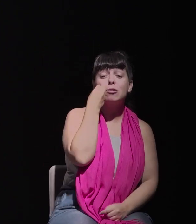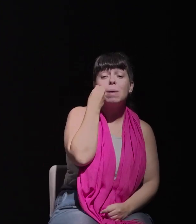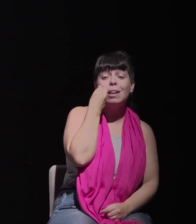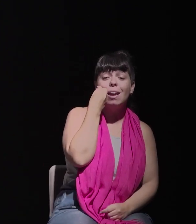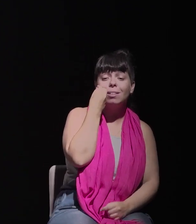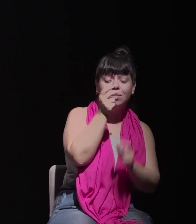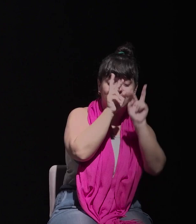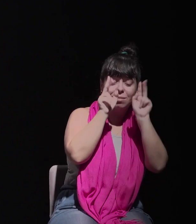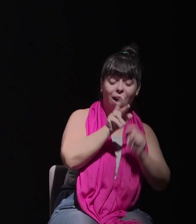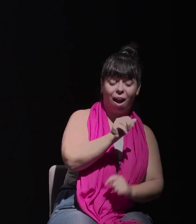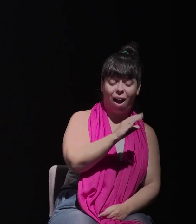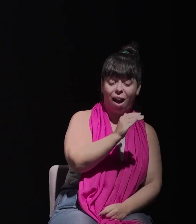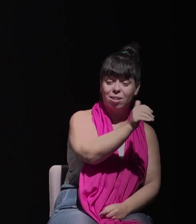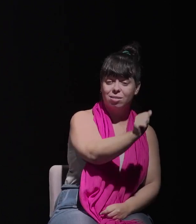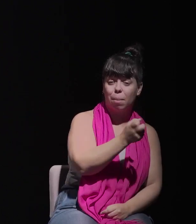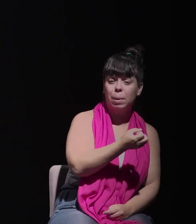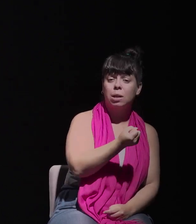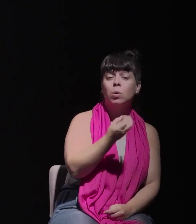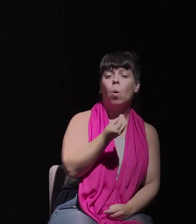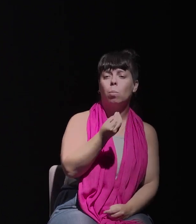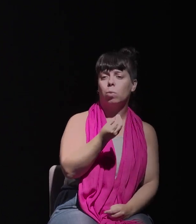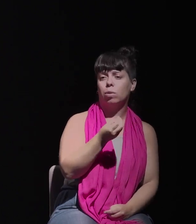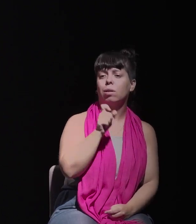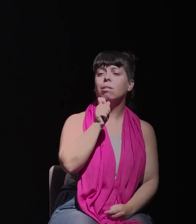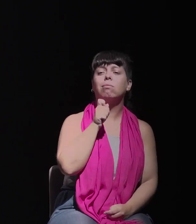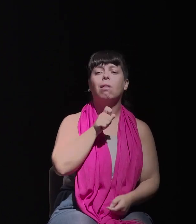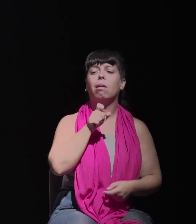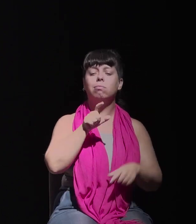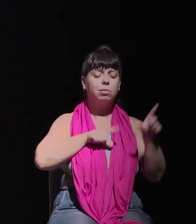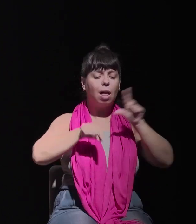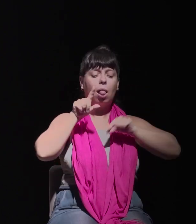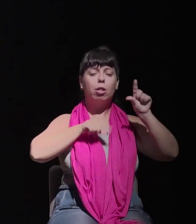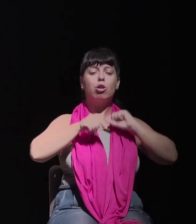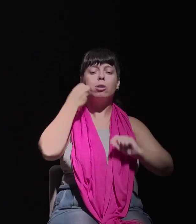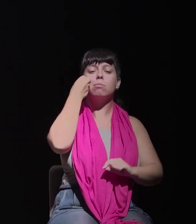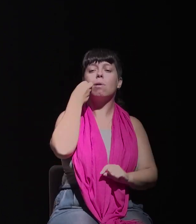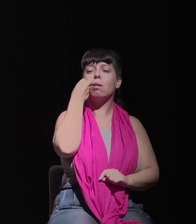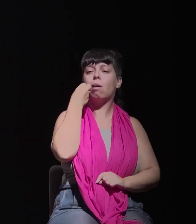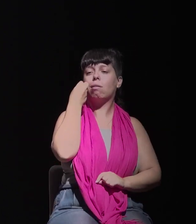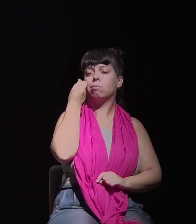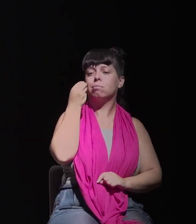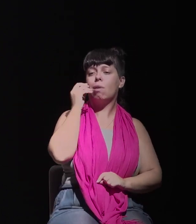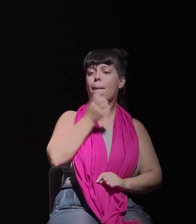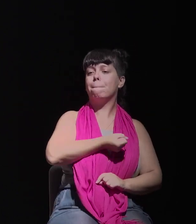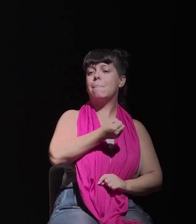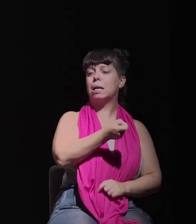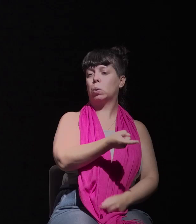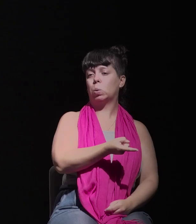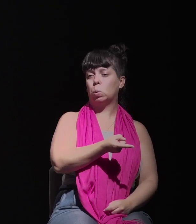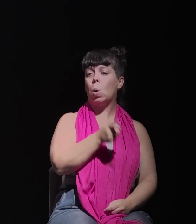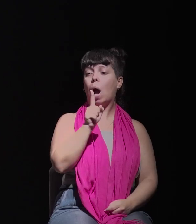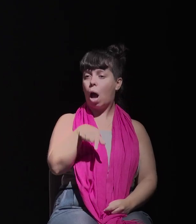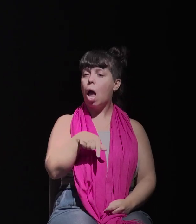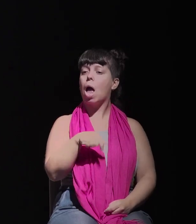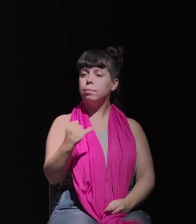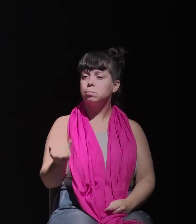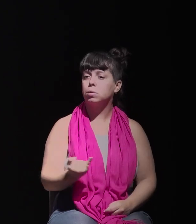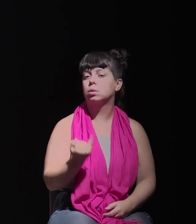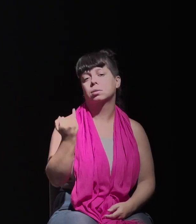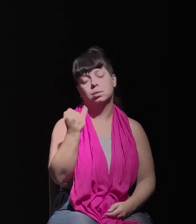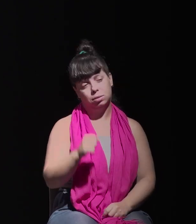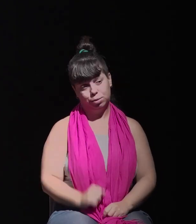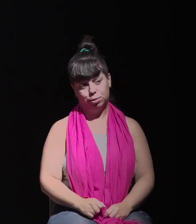Quem determina, ou quais são os critérios de uma experiência racial branca? Isso também é um ponto importante, porque a gente está falando